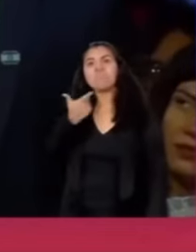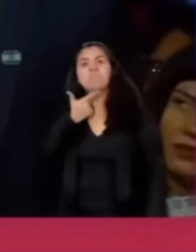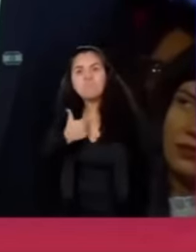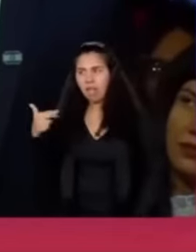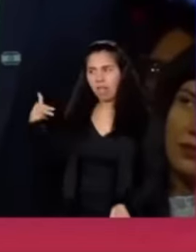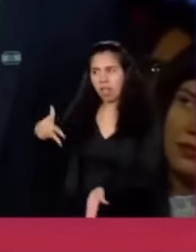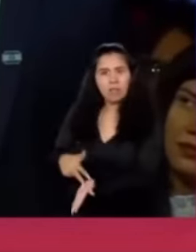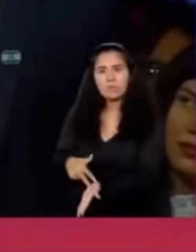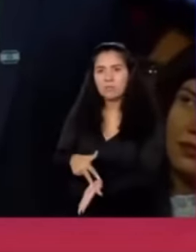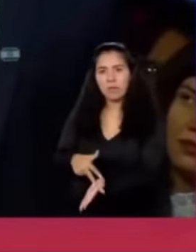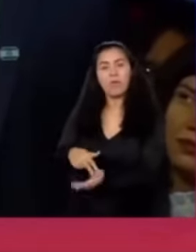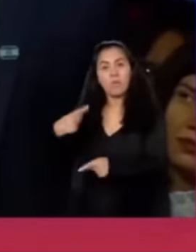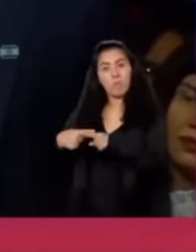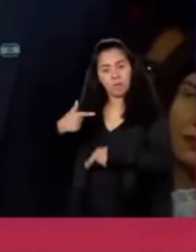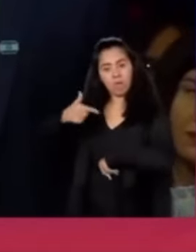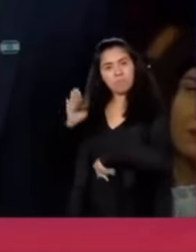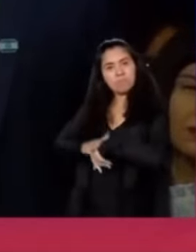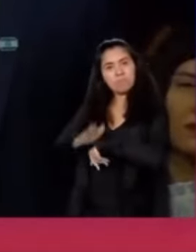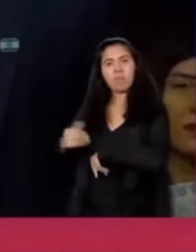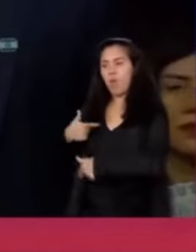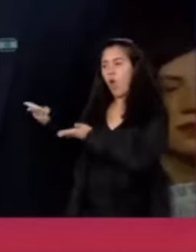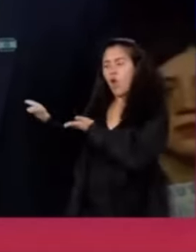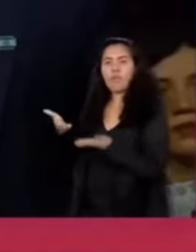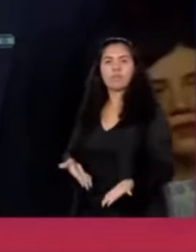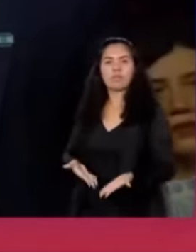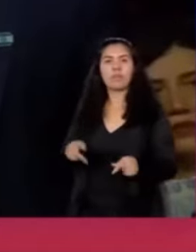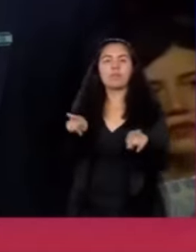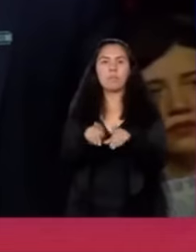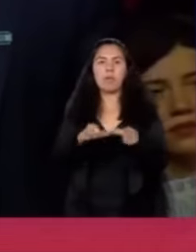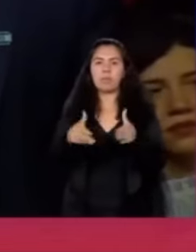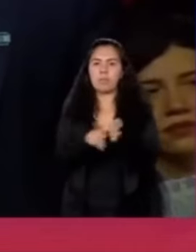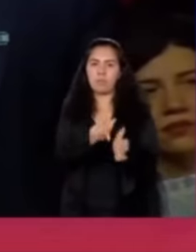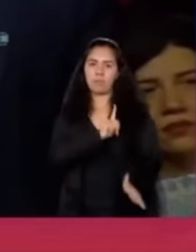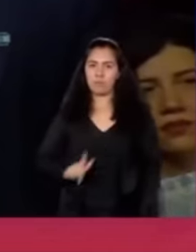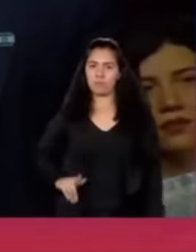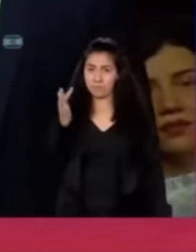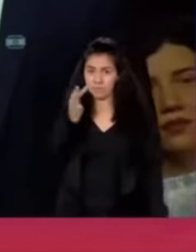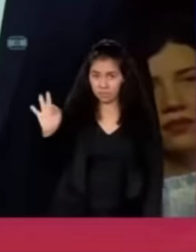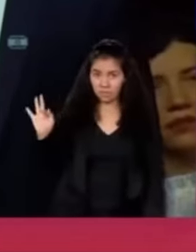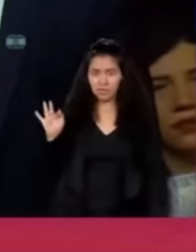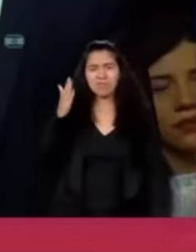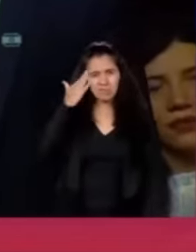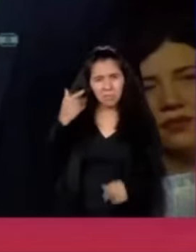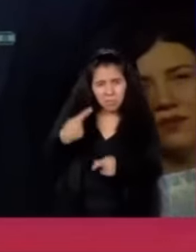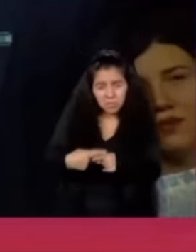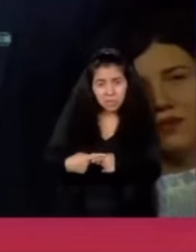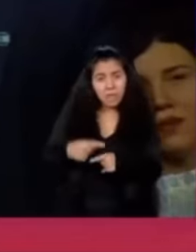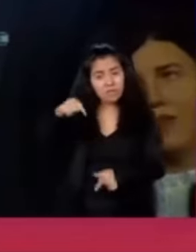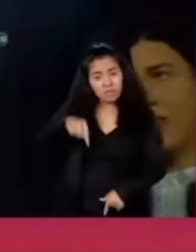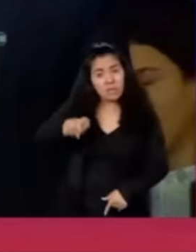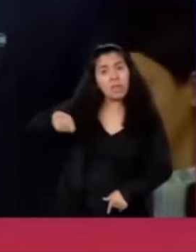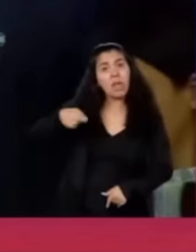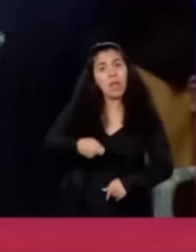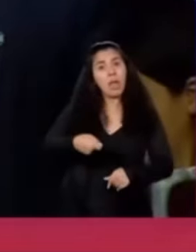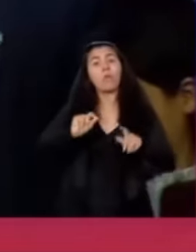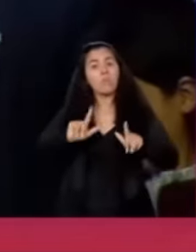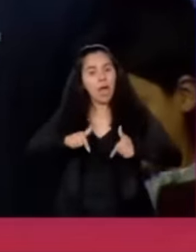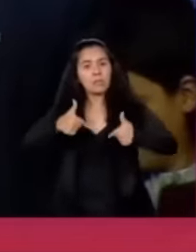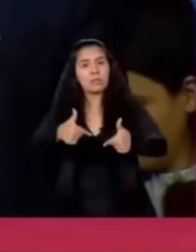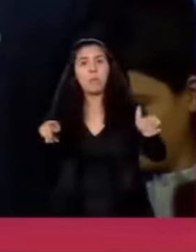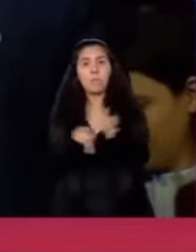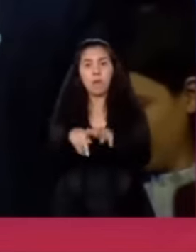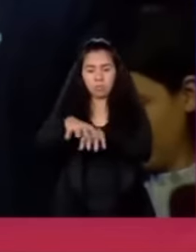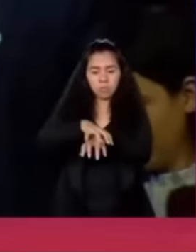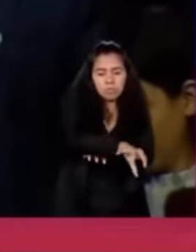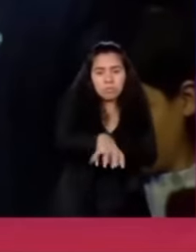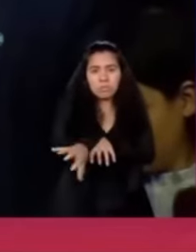está aqui porque ele foi convidado por mim e pelo governo federal. Porque isso aqui é um ato institucional. Isso